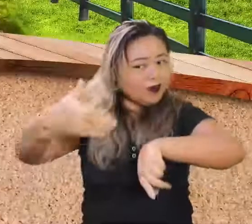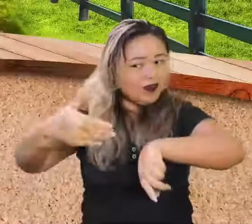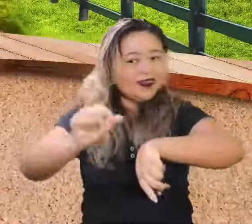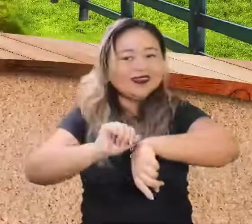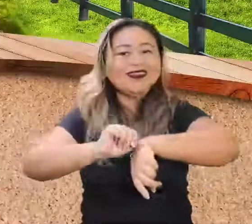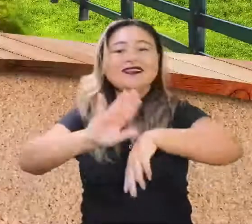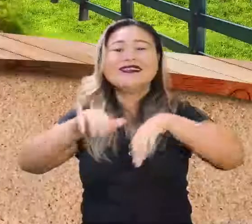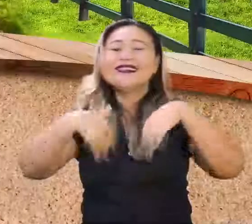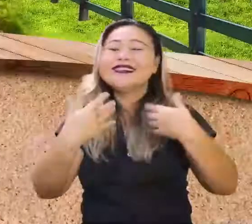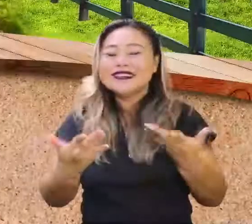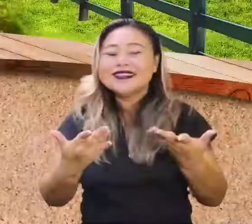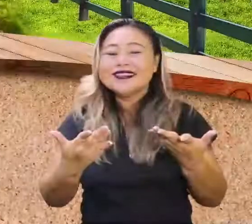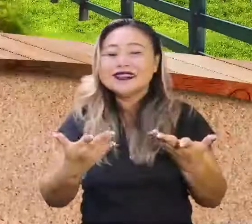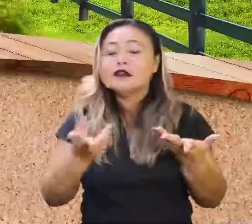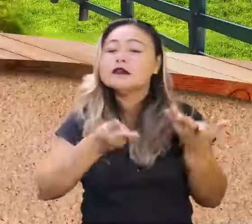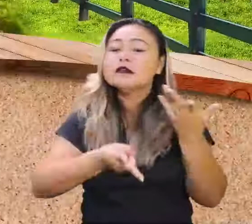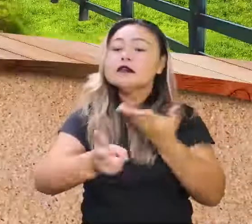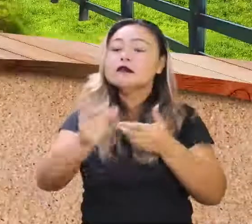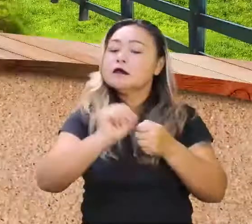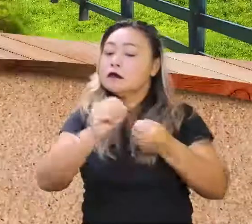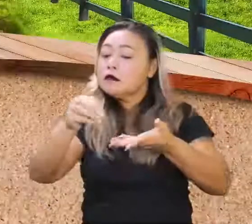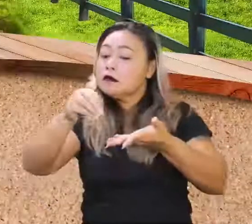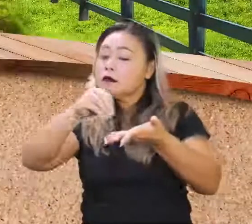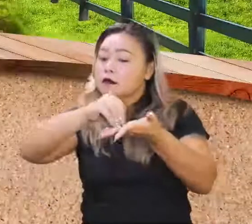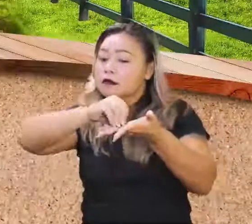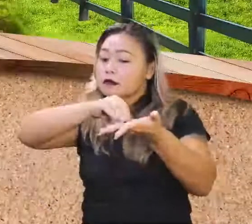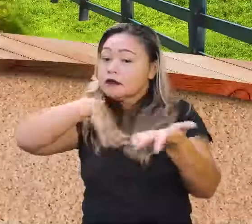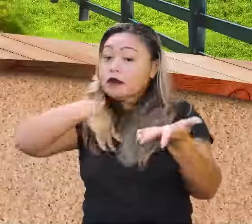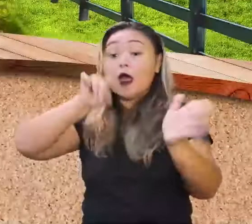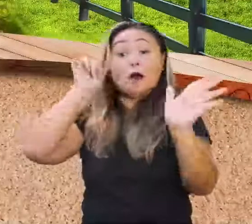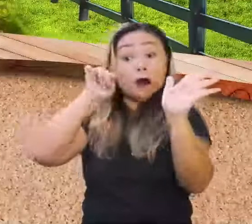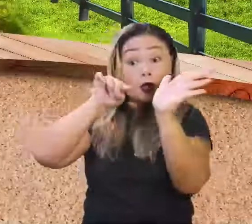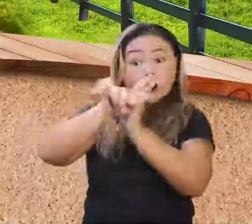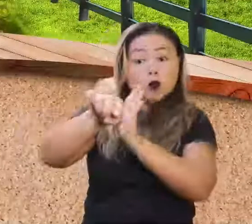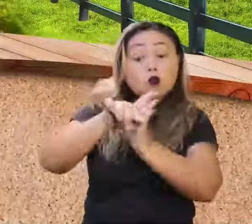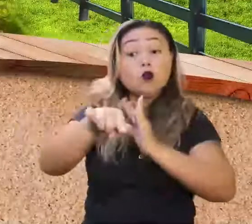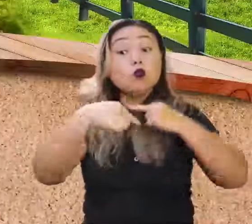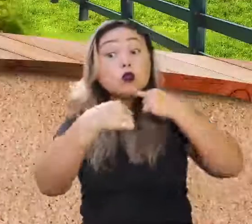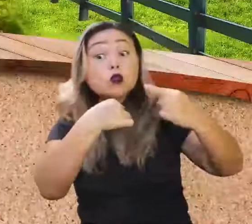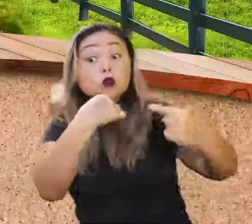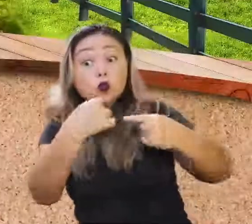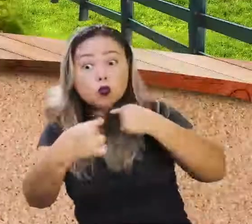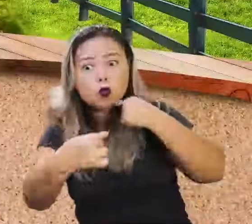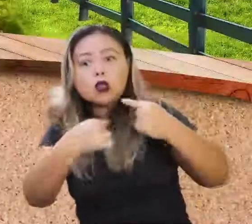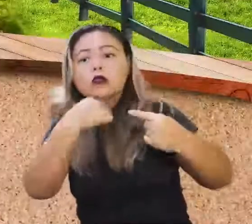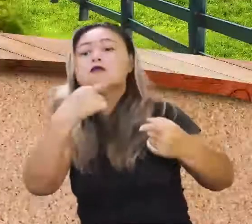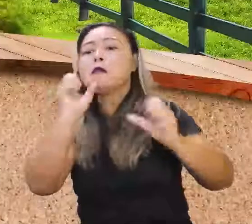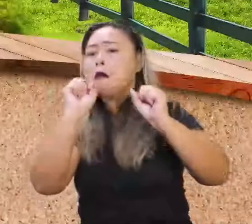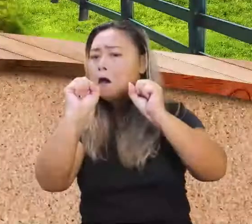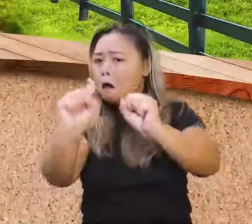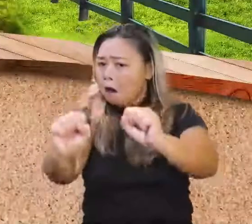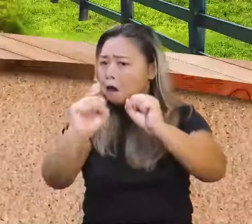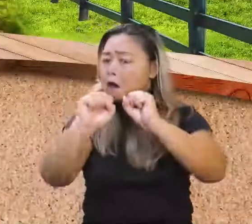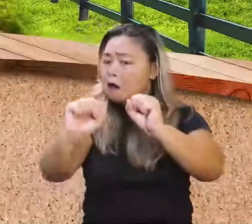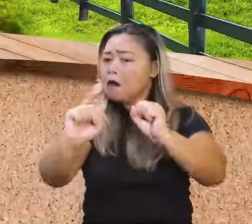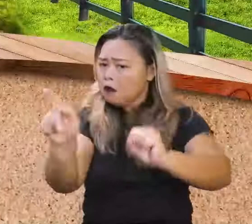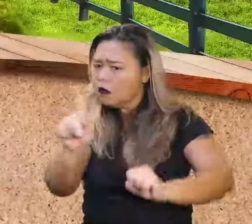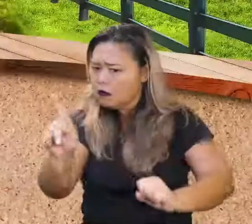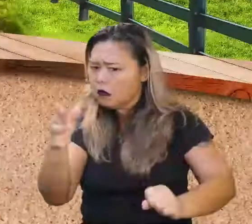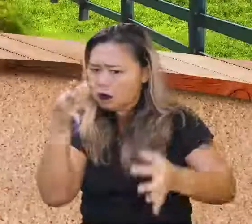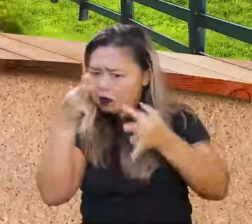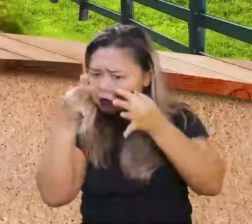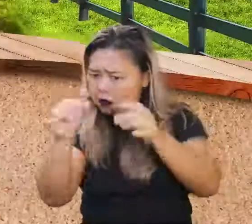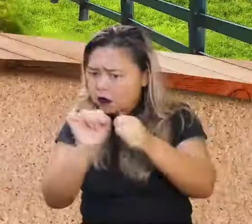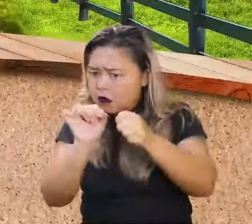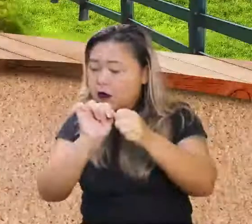viu? Gente, continuem mandando aí, suas perguntas, suas dúvidas, podem mandar para o professor presencial.